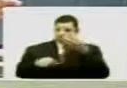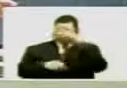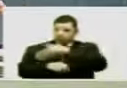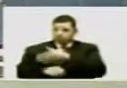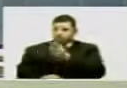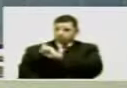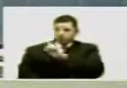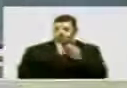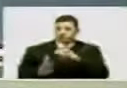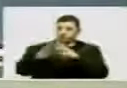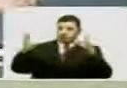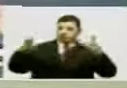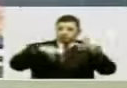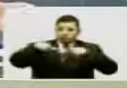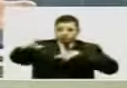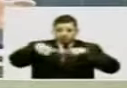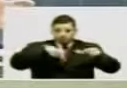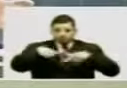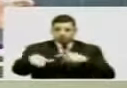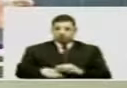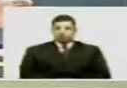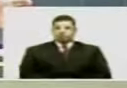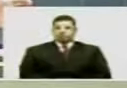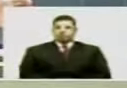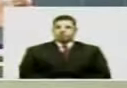trás disso não é um grande negócio.